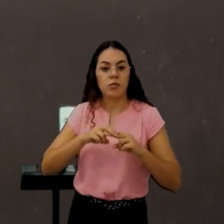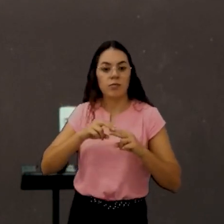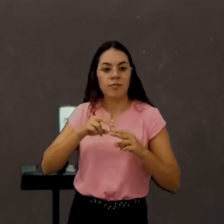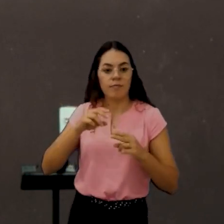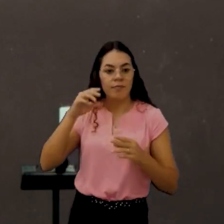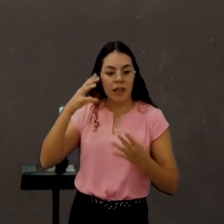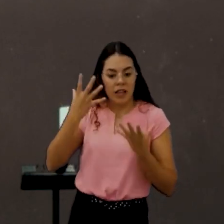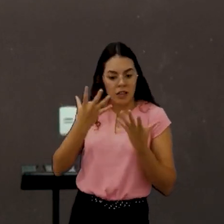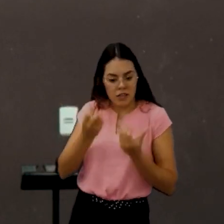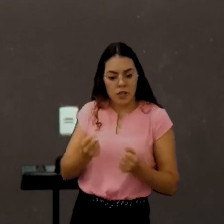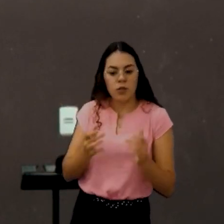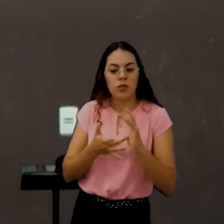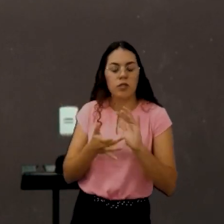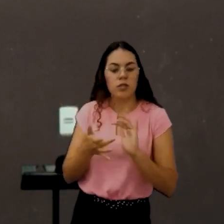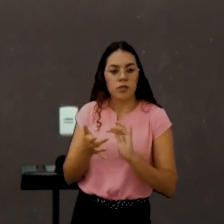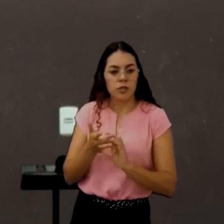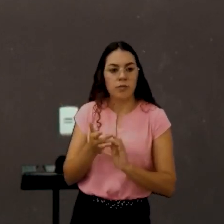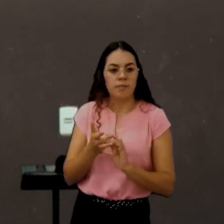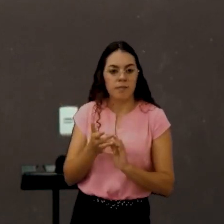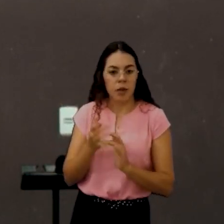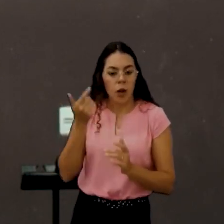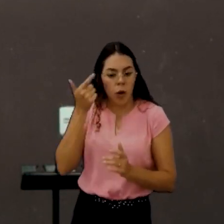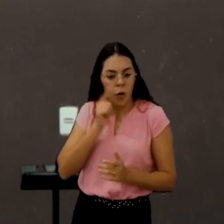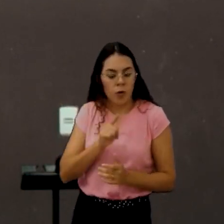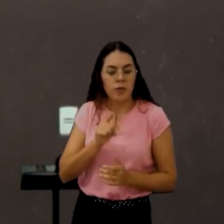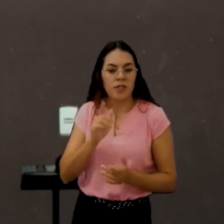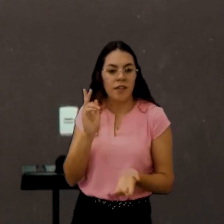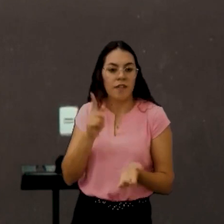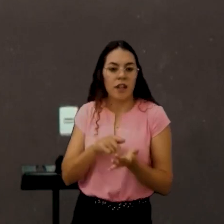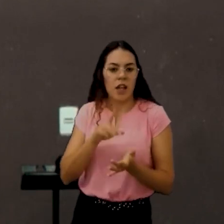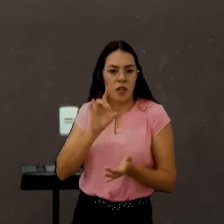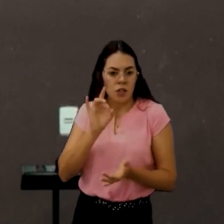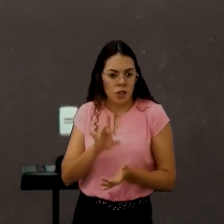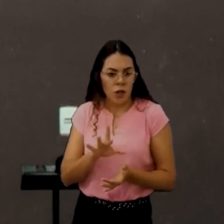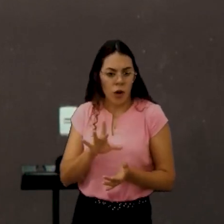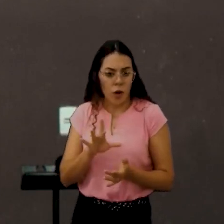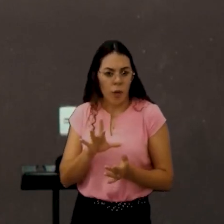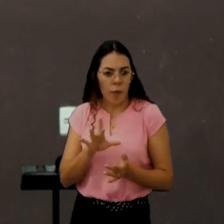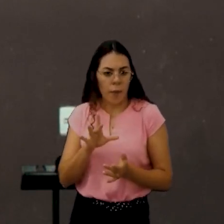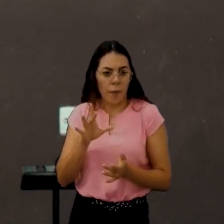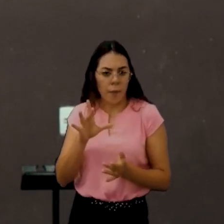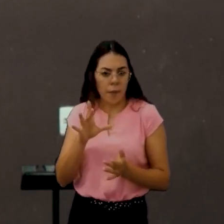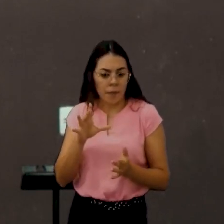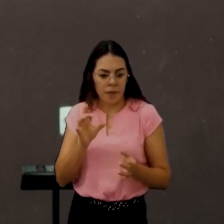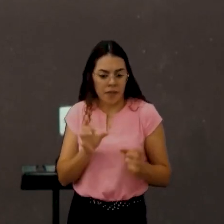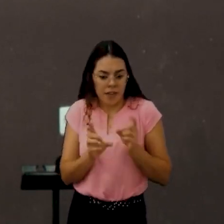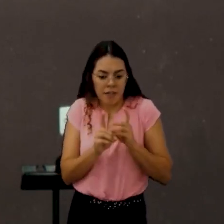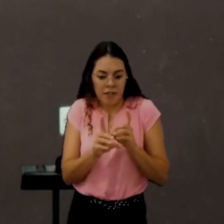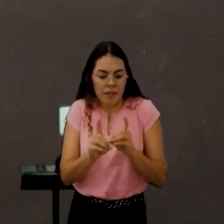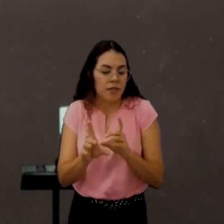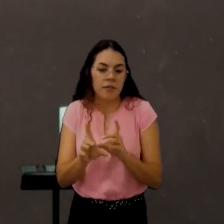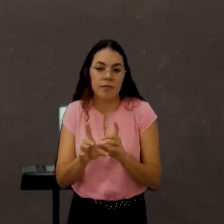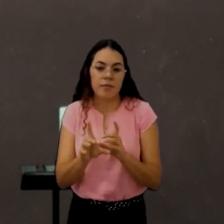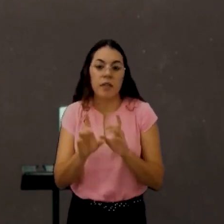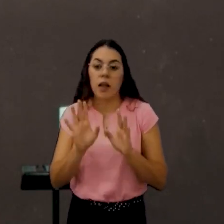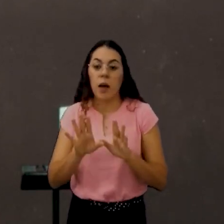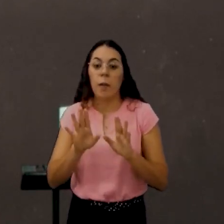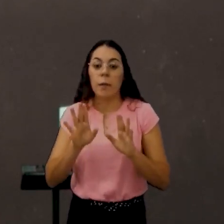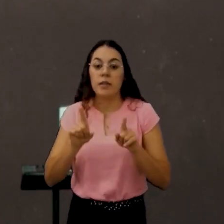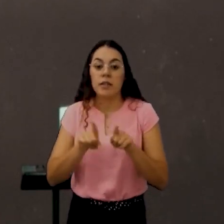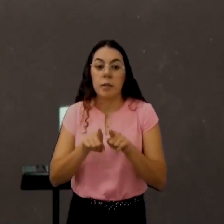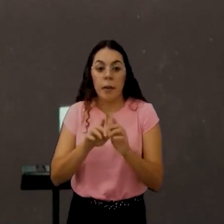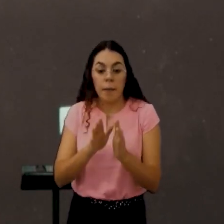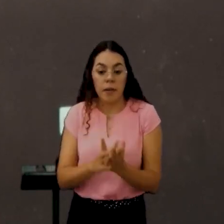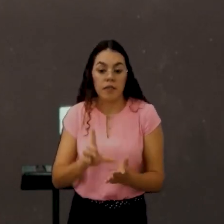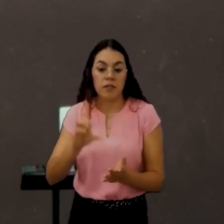mesmo, para que eles sejam santificados na verdade. Não rogo somente por estes, ele estava se referindo aos discípulos, mas também por aqueles que pela tua